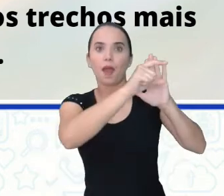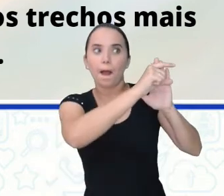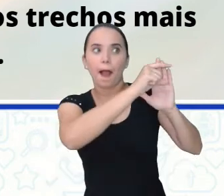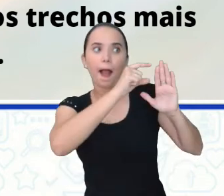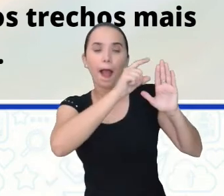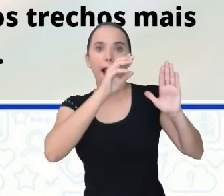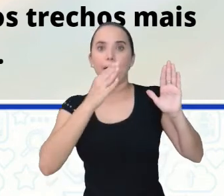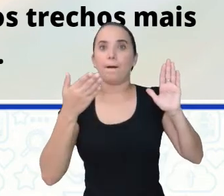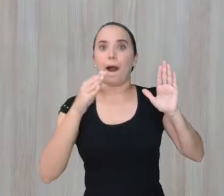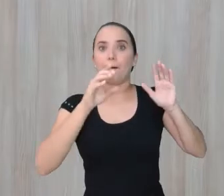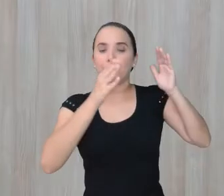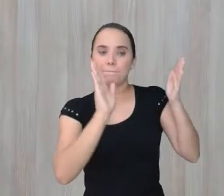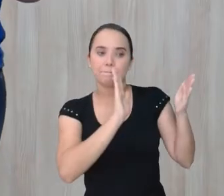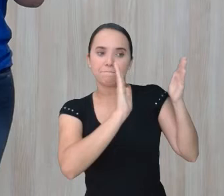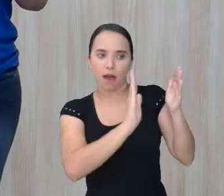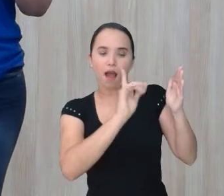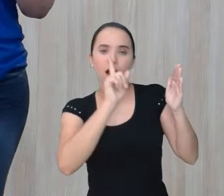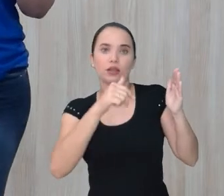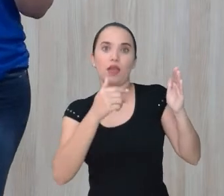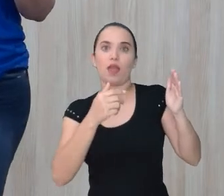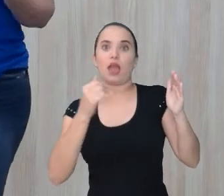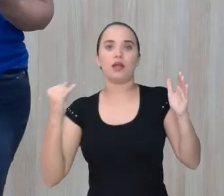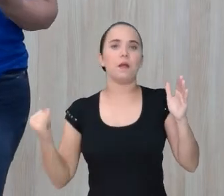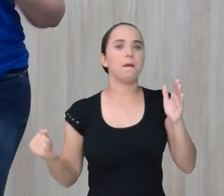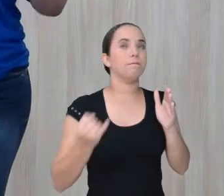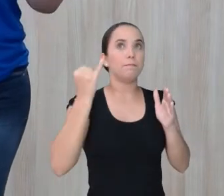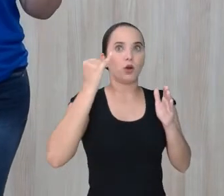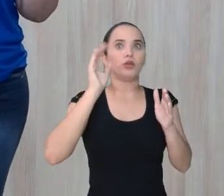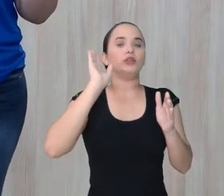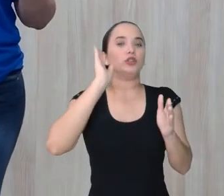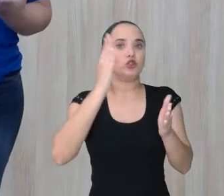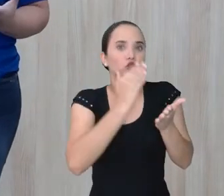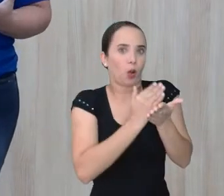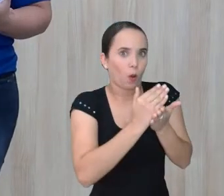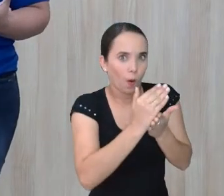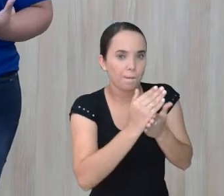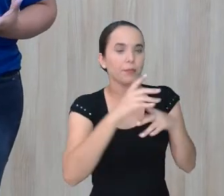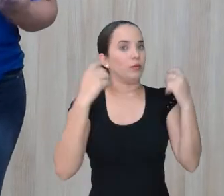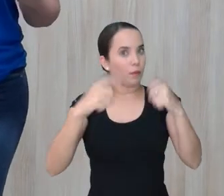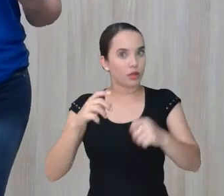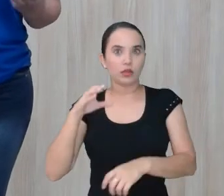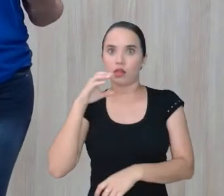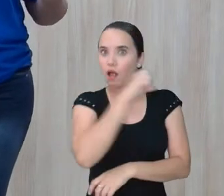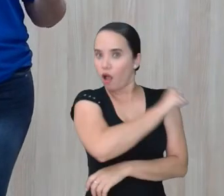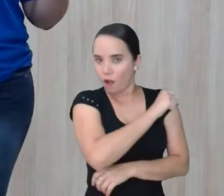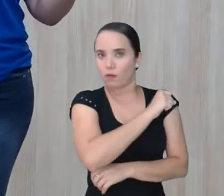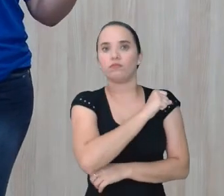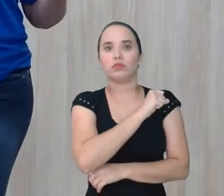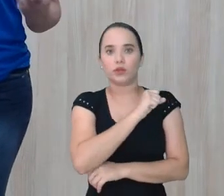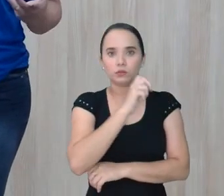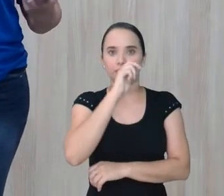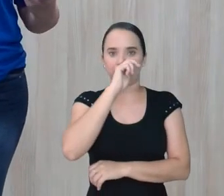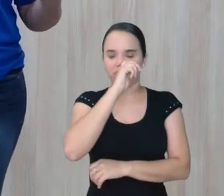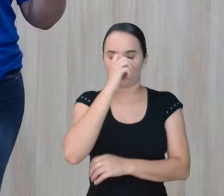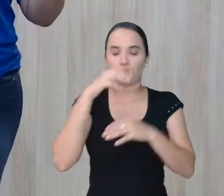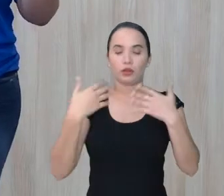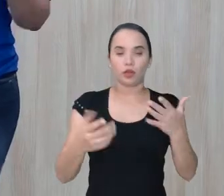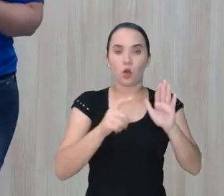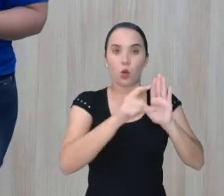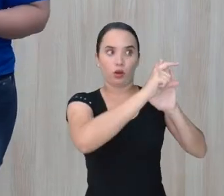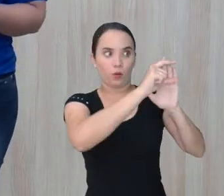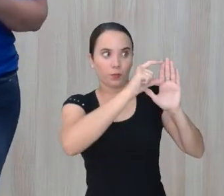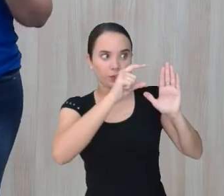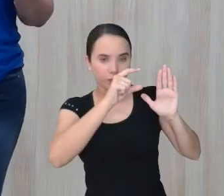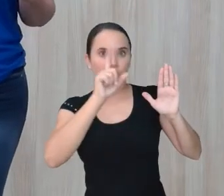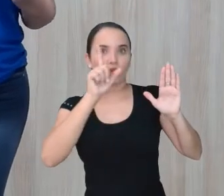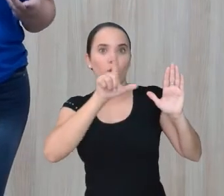Por quê? Porque a notícia, ela precisa transmitir a informação de forma rápida. Então, logo no primeiro parágrafo, que é o parágrafo que